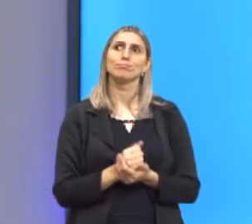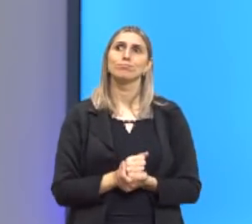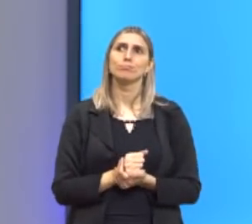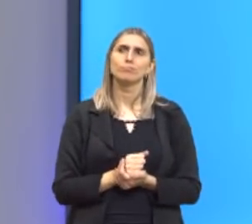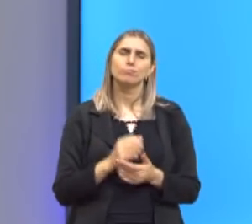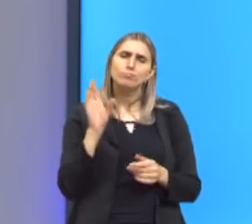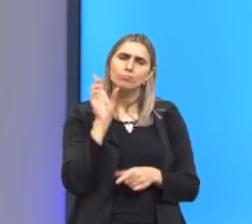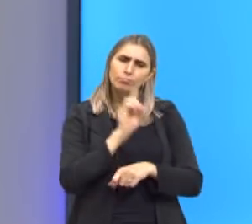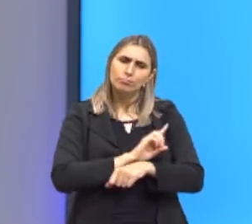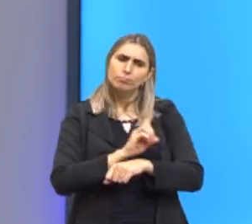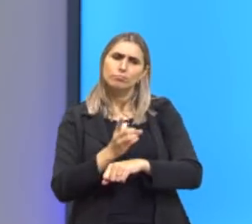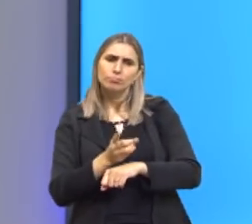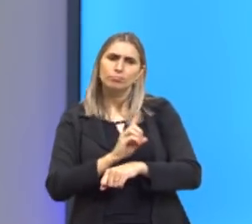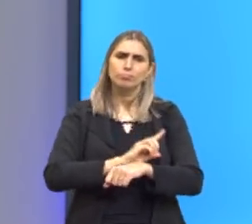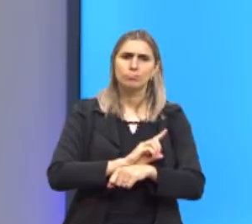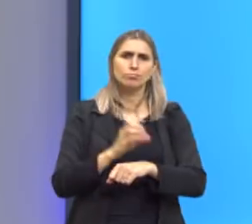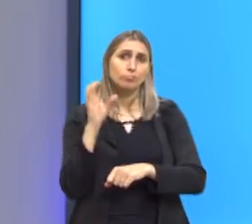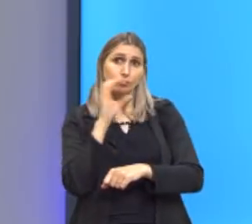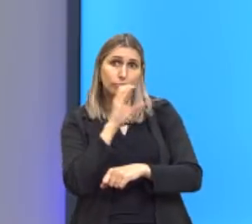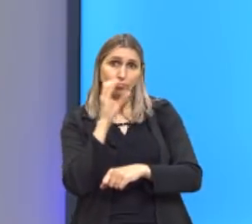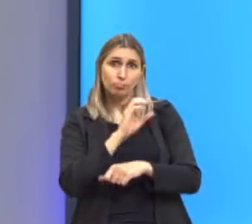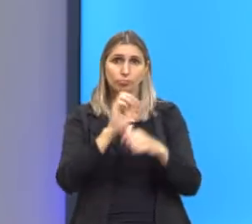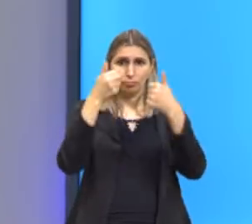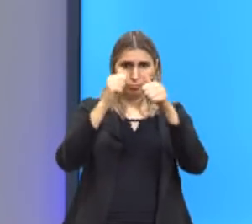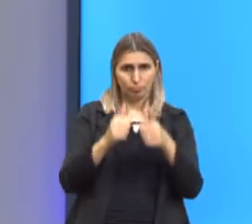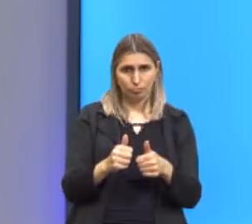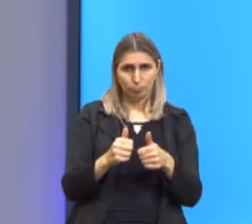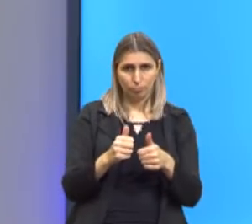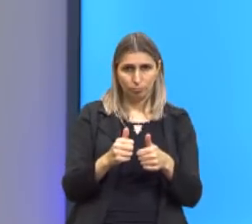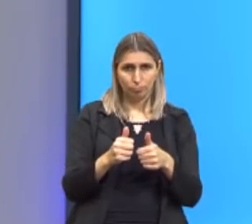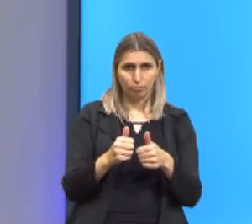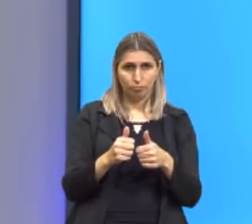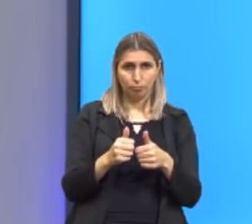A velocidade de uma imagem, quando um espelho se